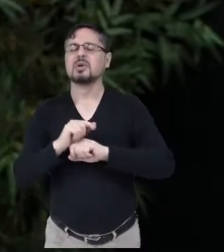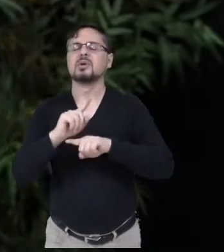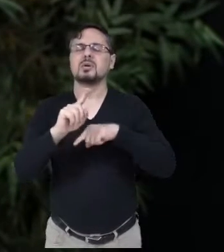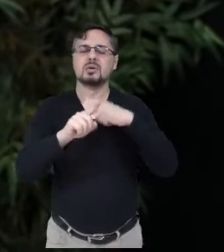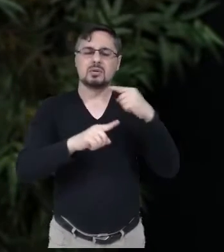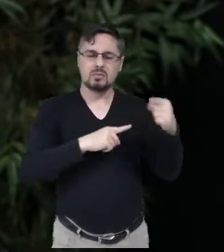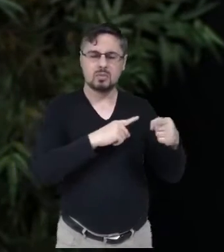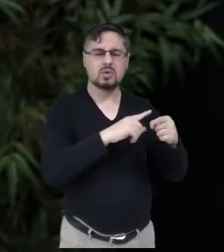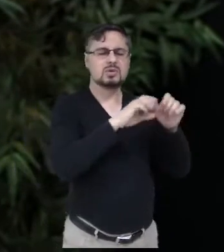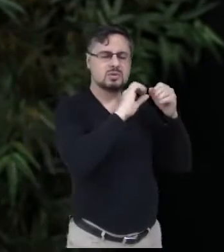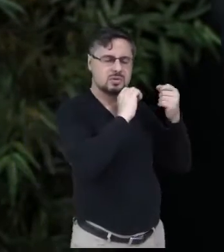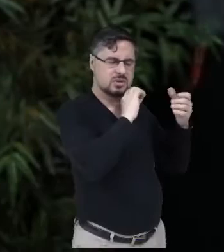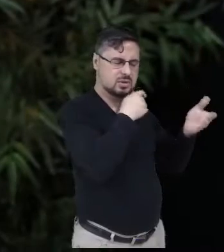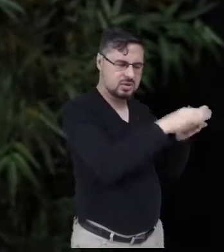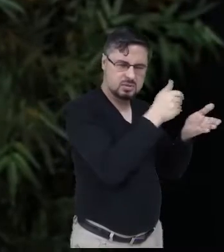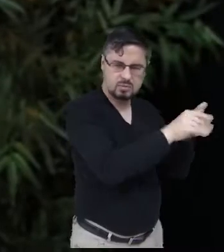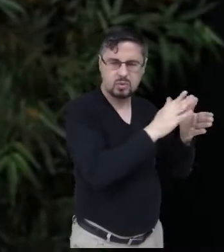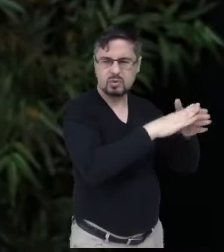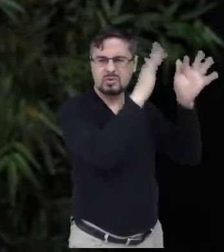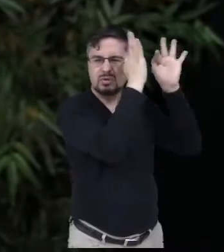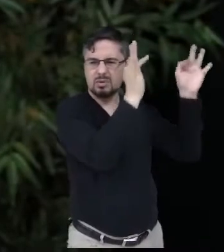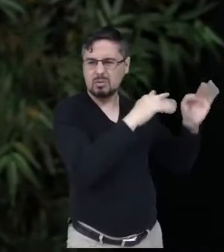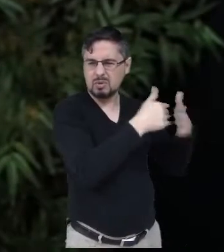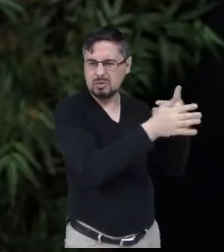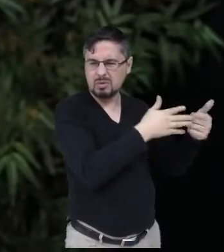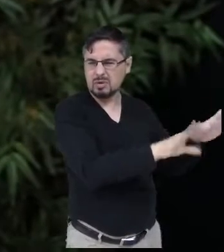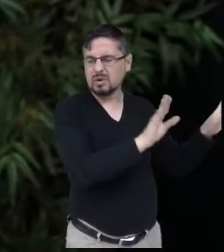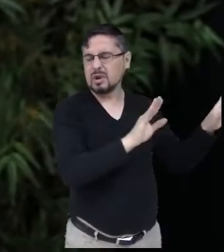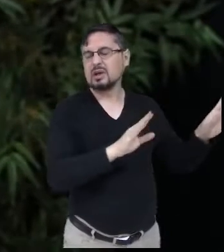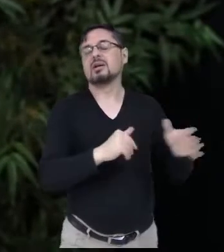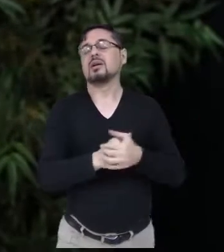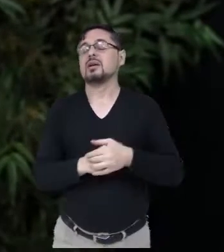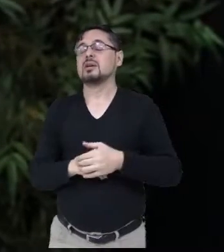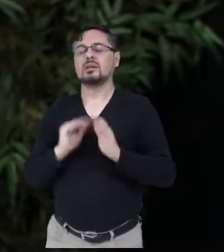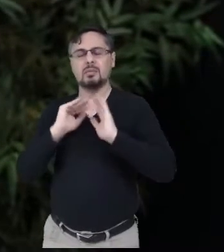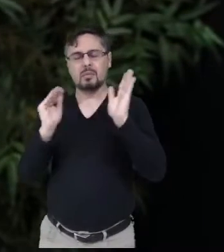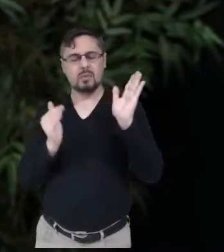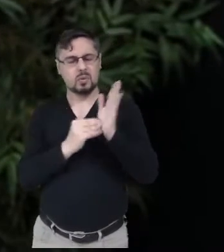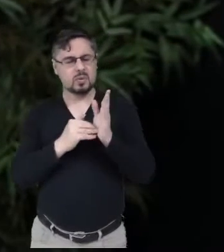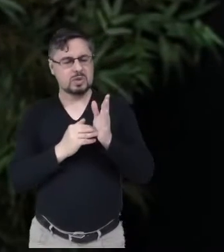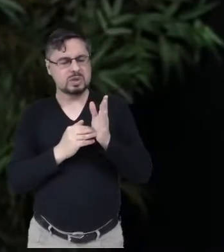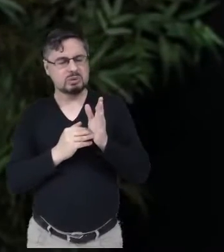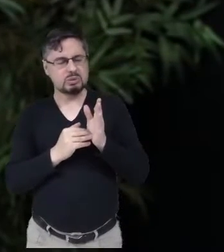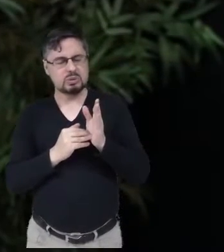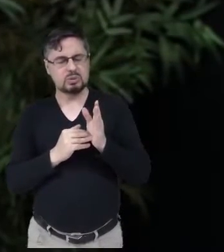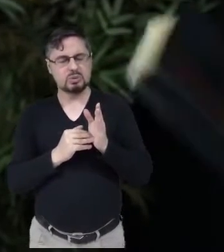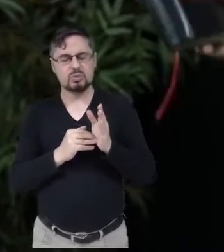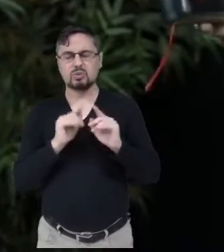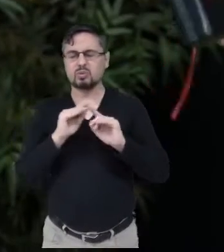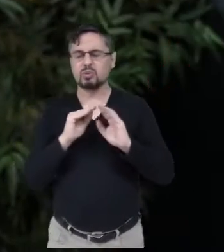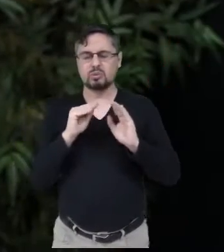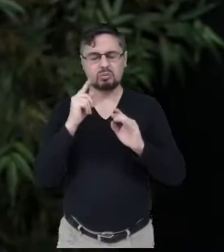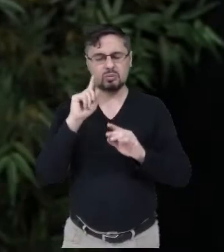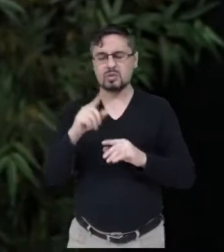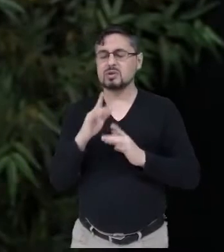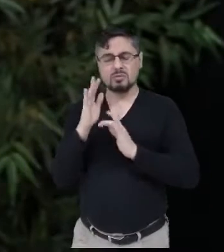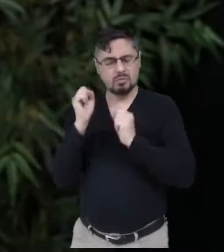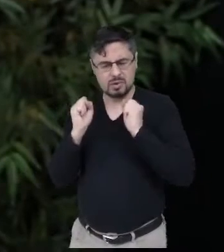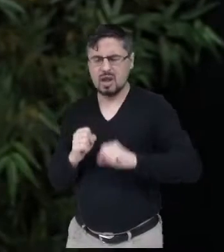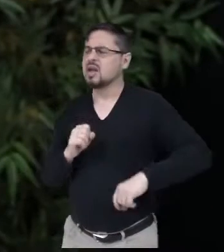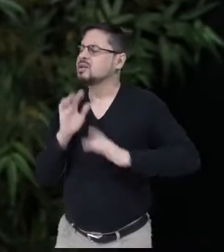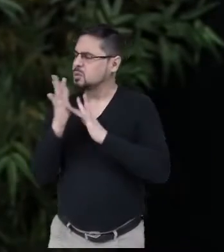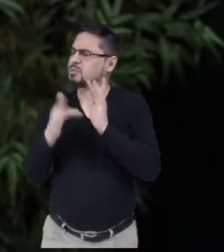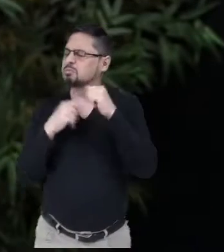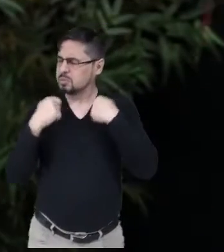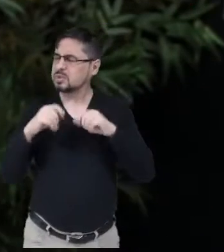versículo 32 ao versículo 34. E aí, depois de tudo isso, você poderia pensar: olha, Jesus precisa de um descanso, pois a sua